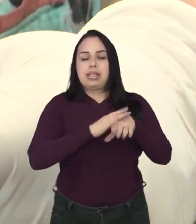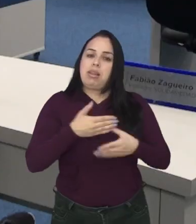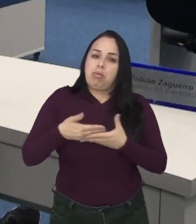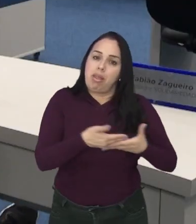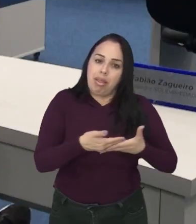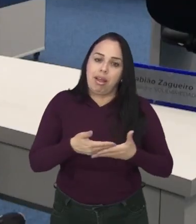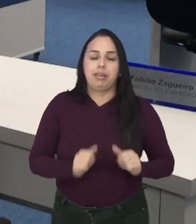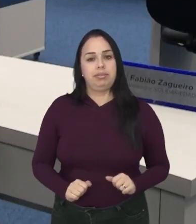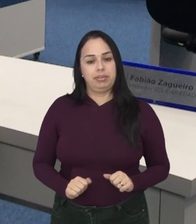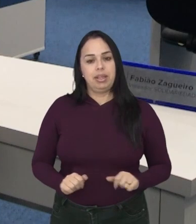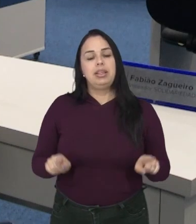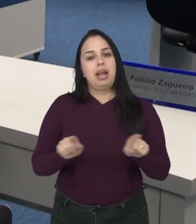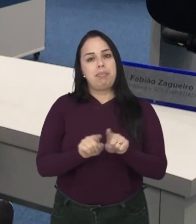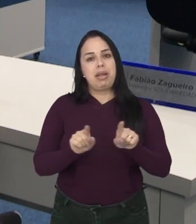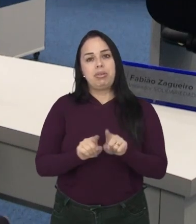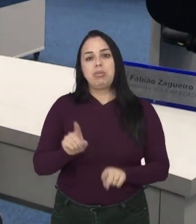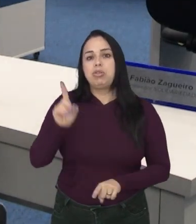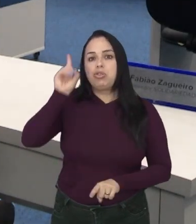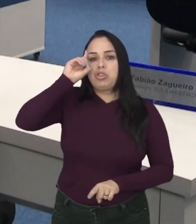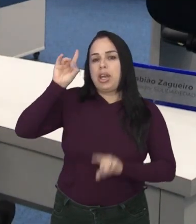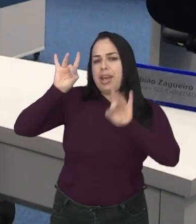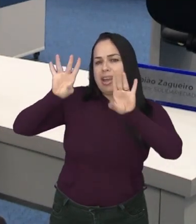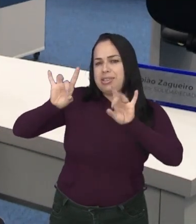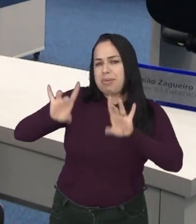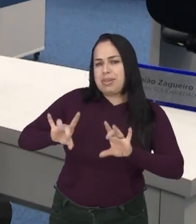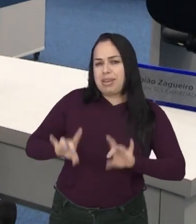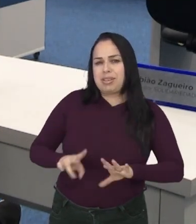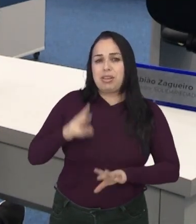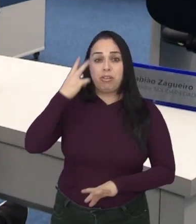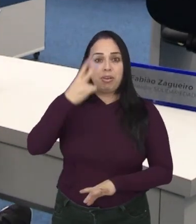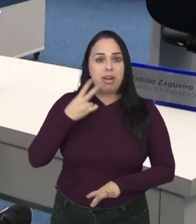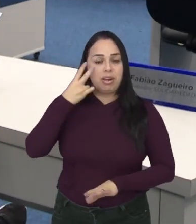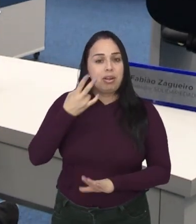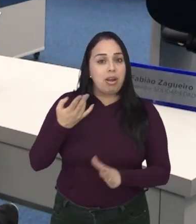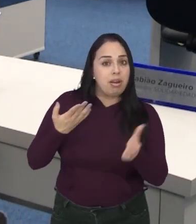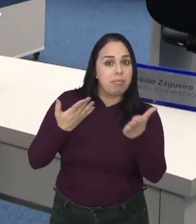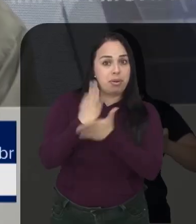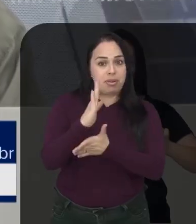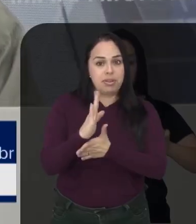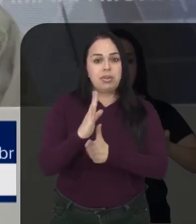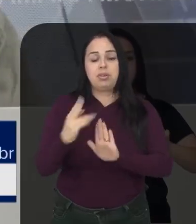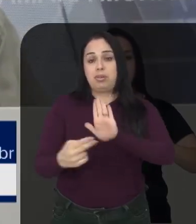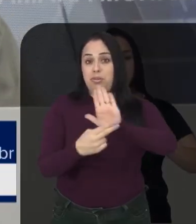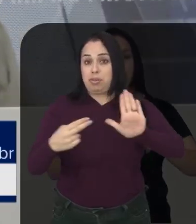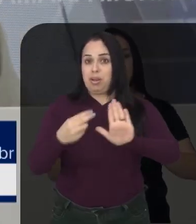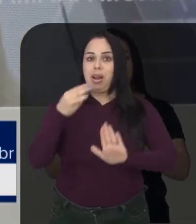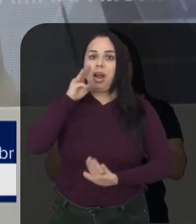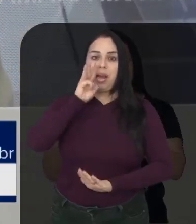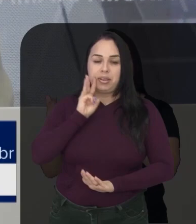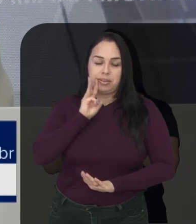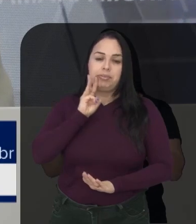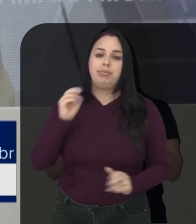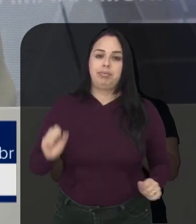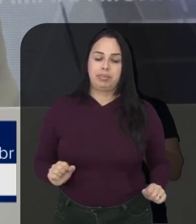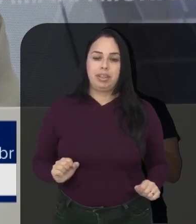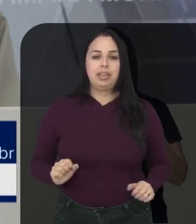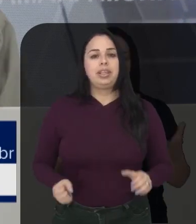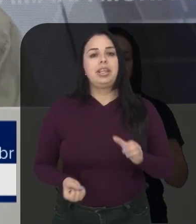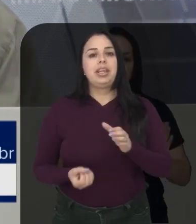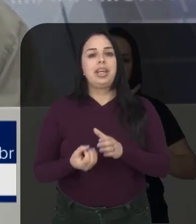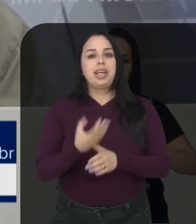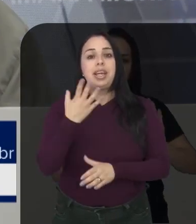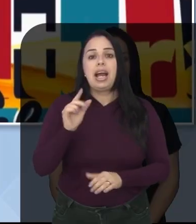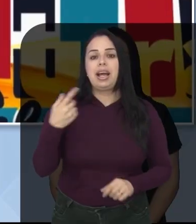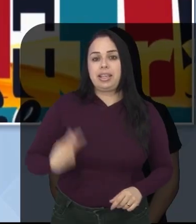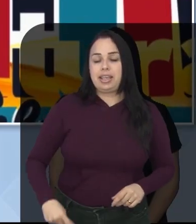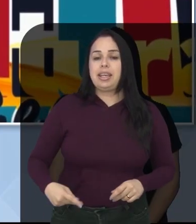recém-nascidos. Ainda sobre datas comemorativas, os parlamentares aprovaram um projeto do vereador Walter Hayashi, que cria, em